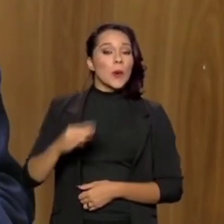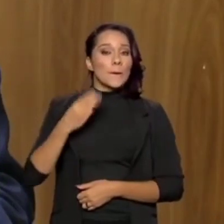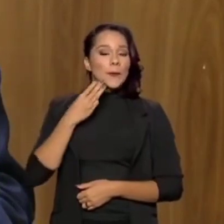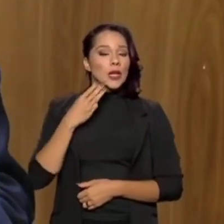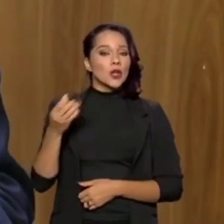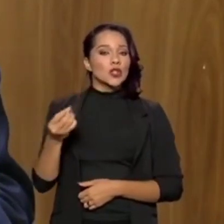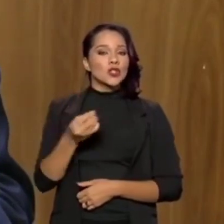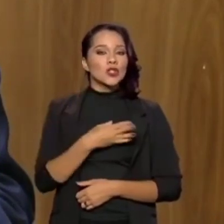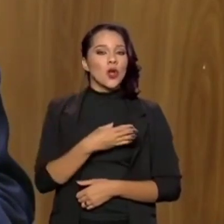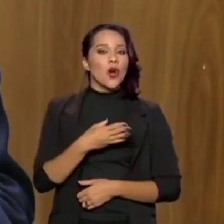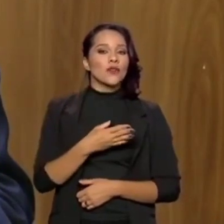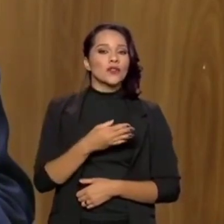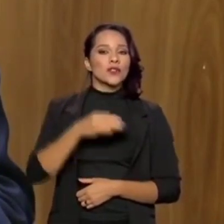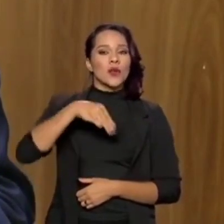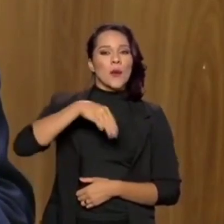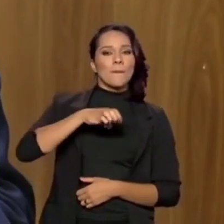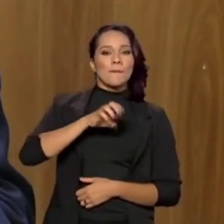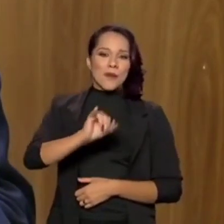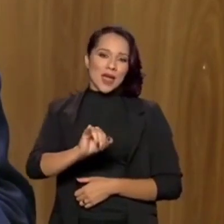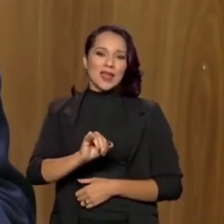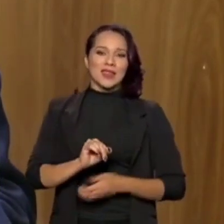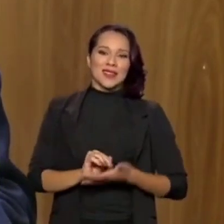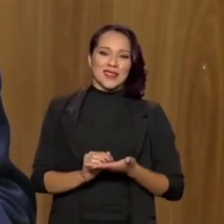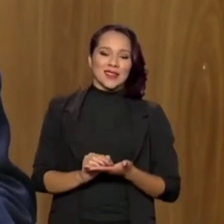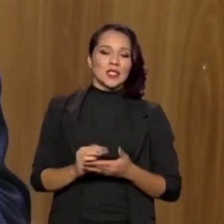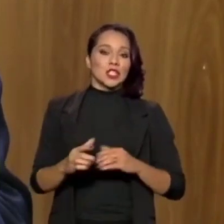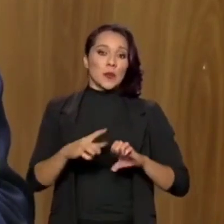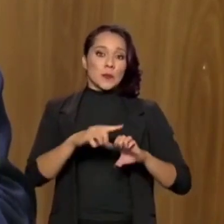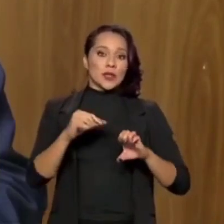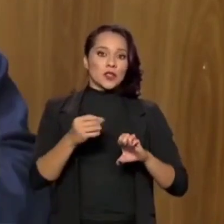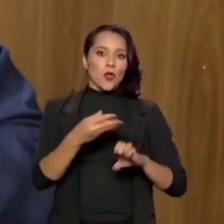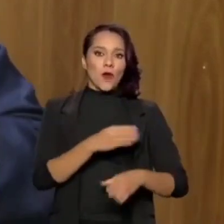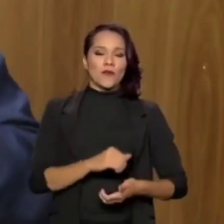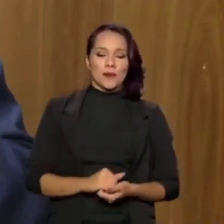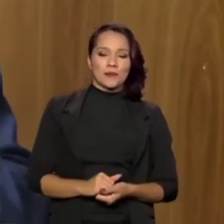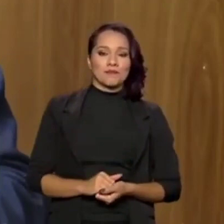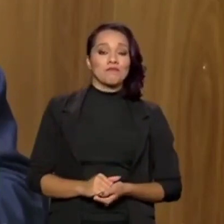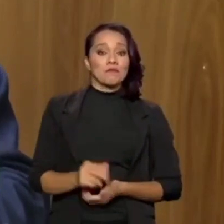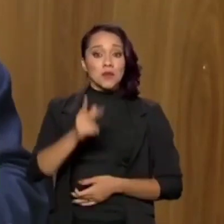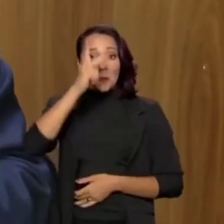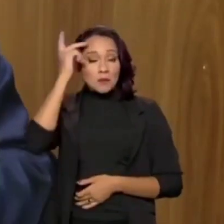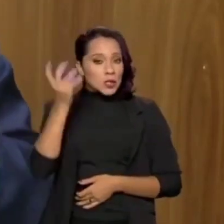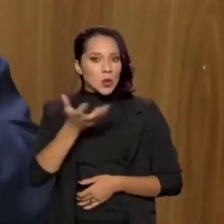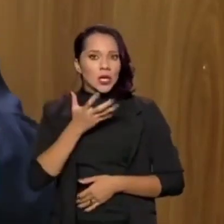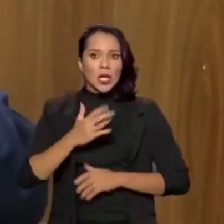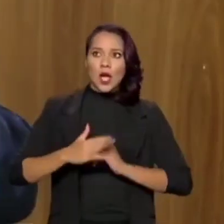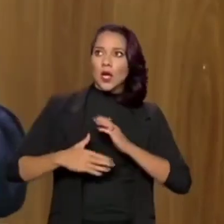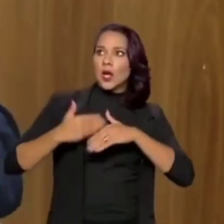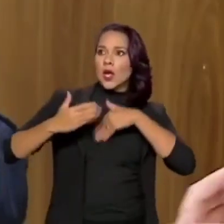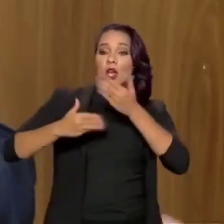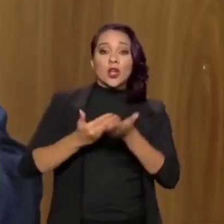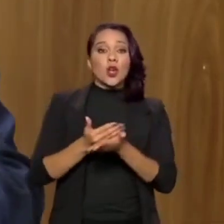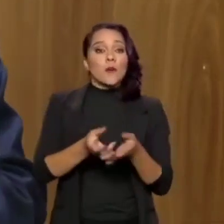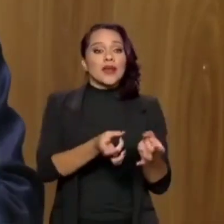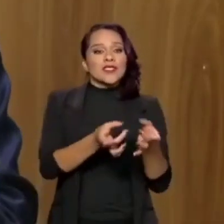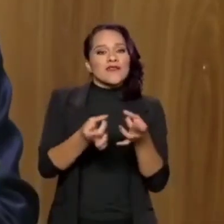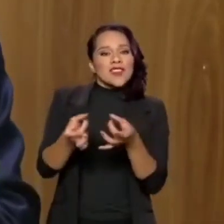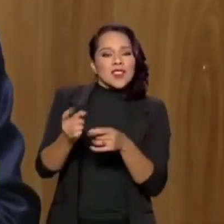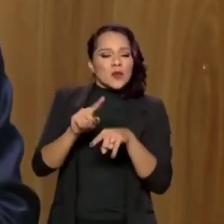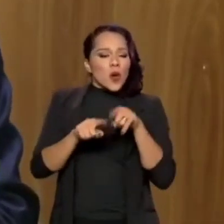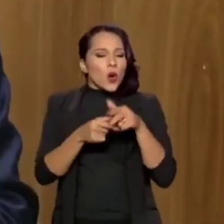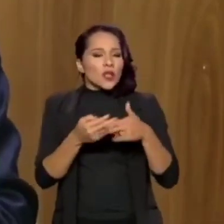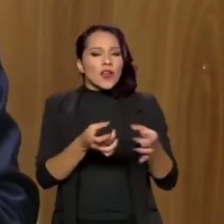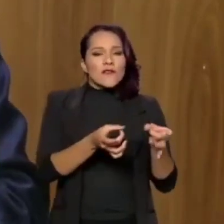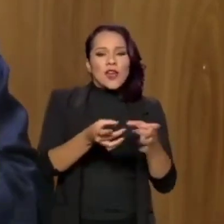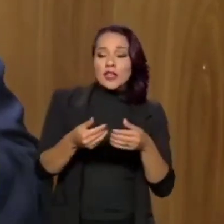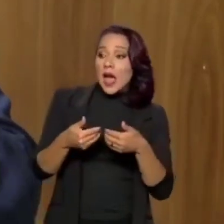que a gente chama de MEI, é o microempreendedor individual. Gente que quer crescer, que começa vendendo uma coisa aqui, depois